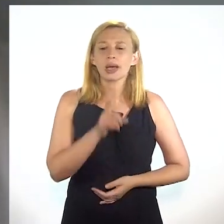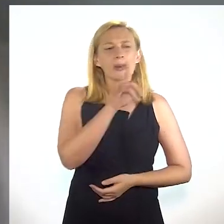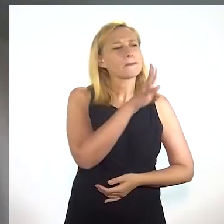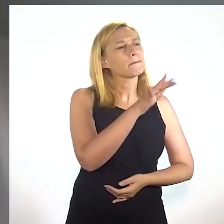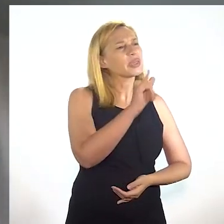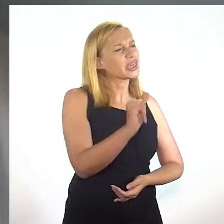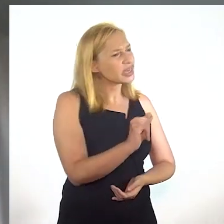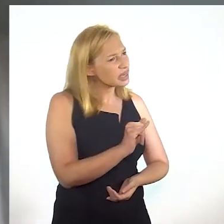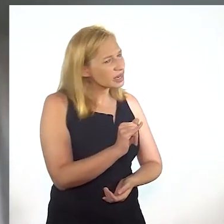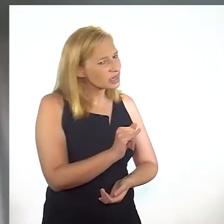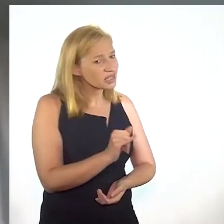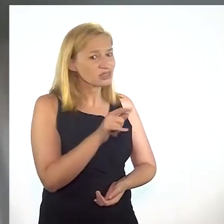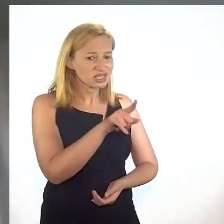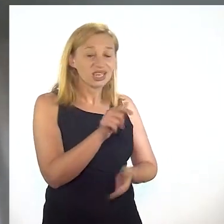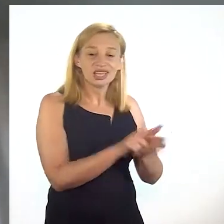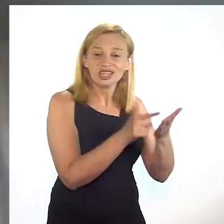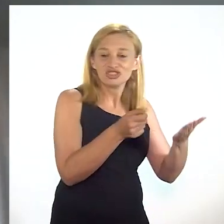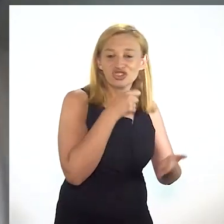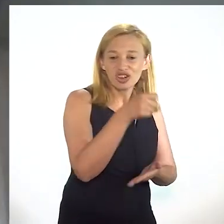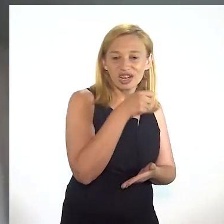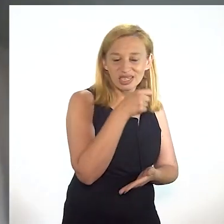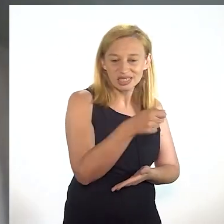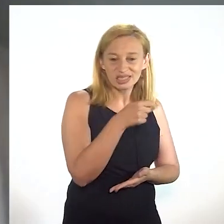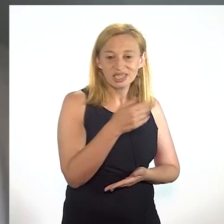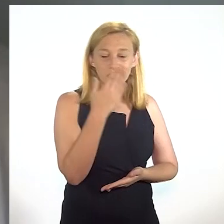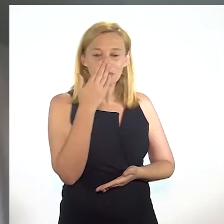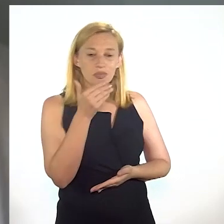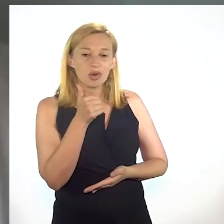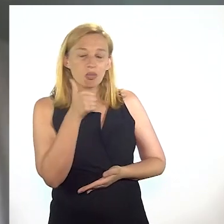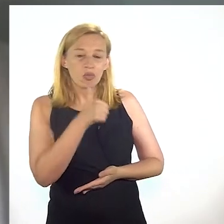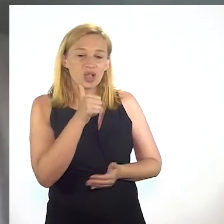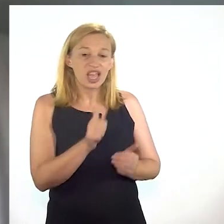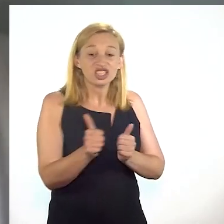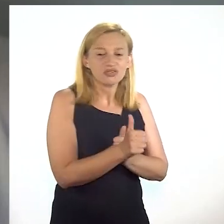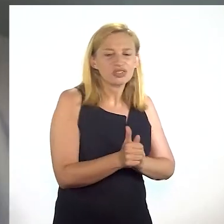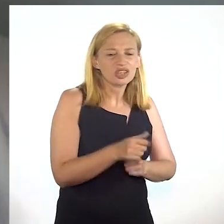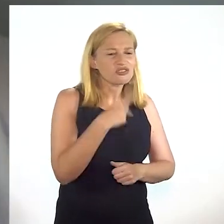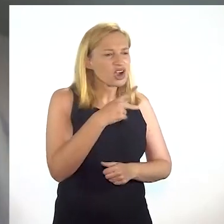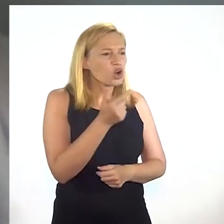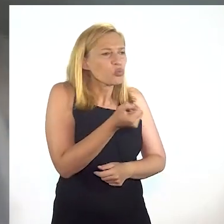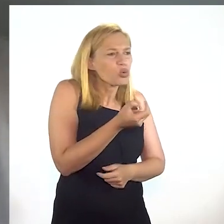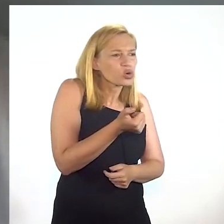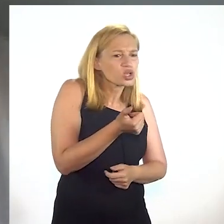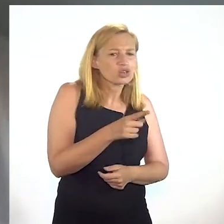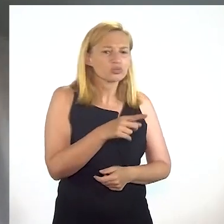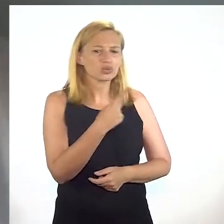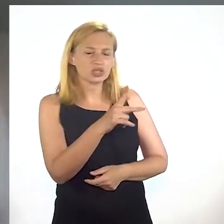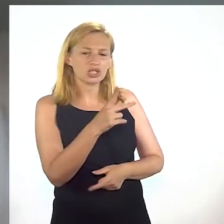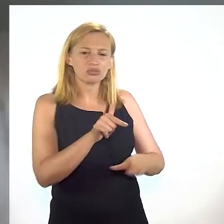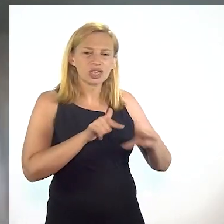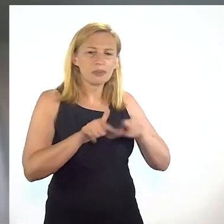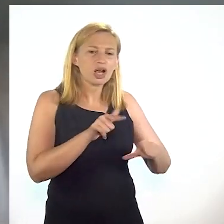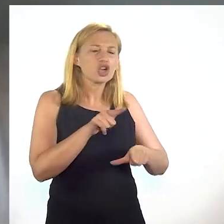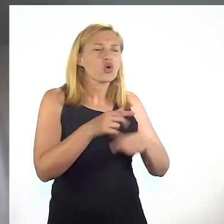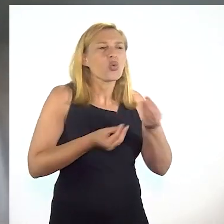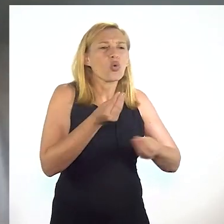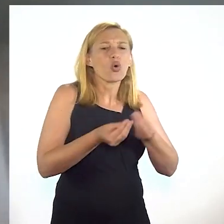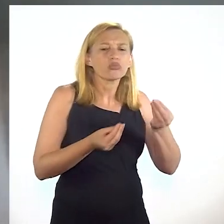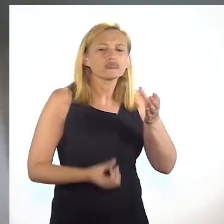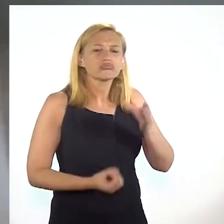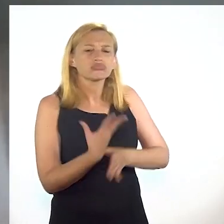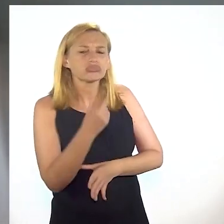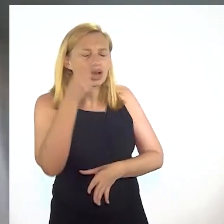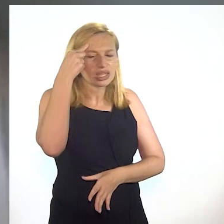acontecer. Bia Carvalho, que é jornalista e idealizadora do Mulheres de Frente, conta um pouquinho para a gente sobre o seu negócio, como